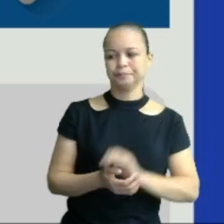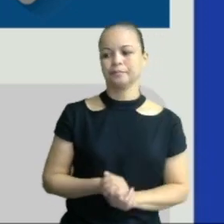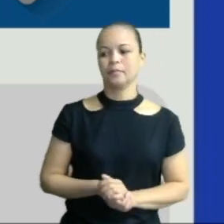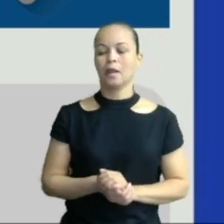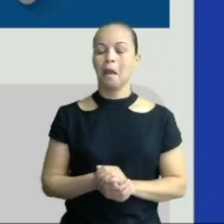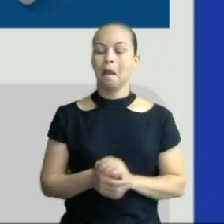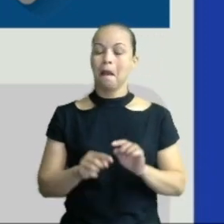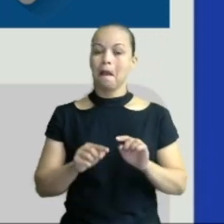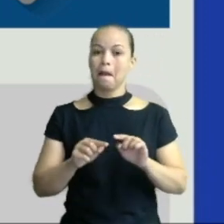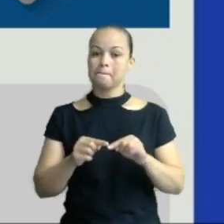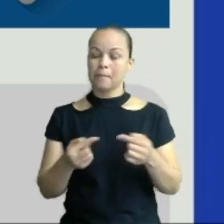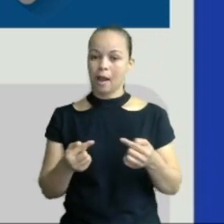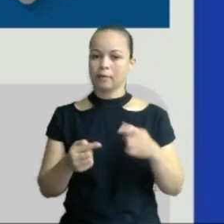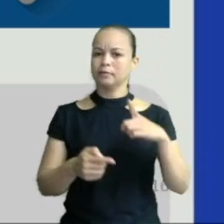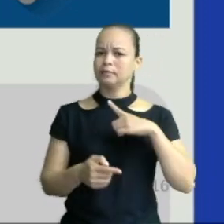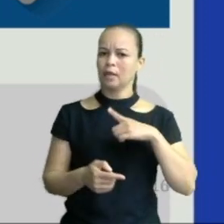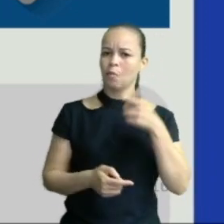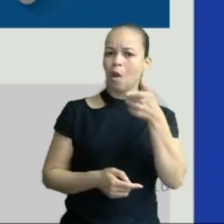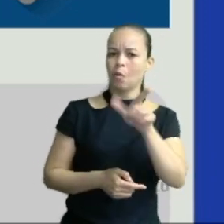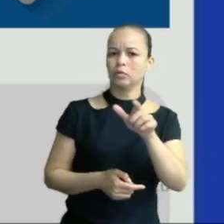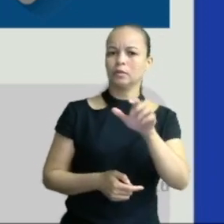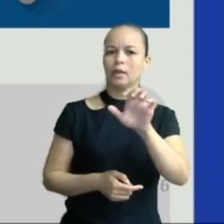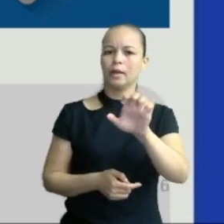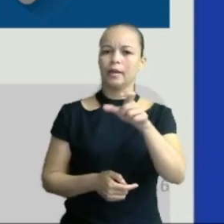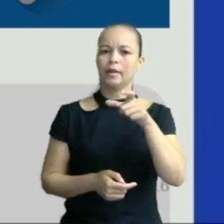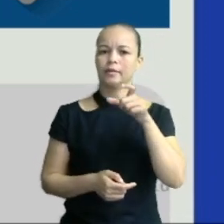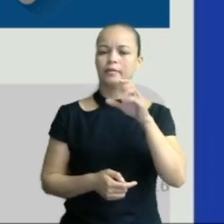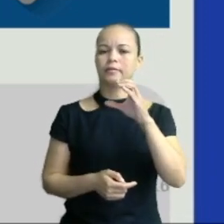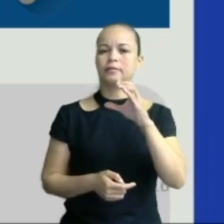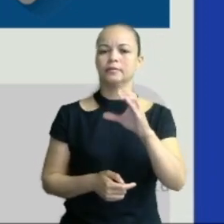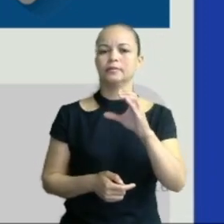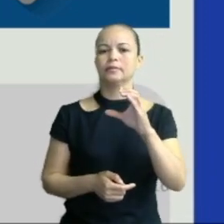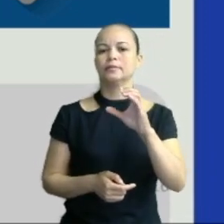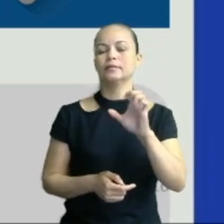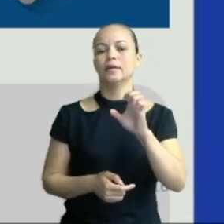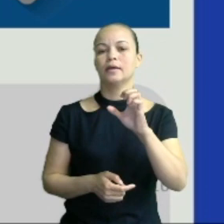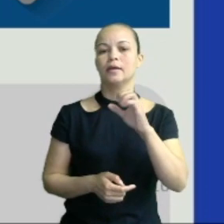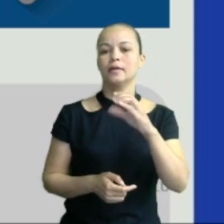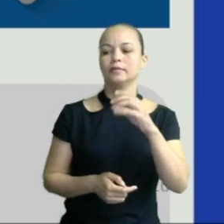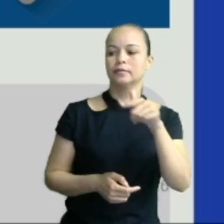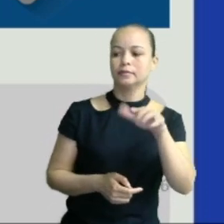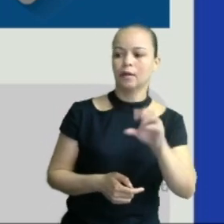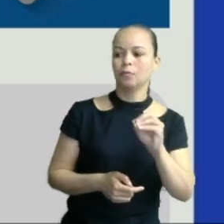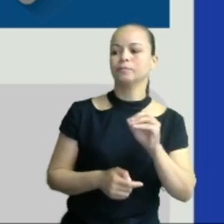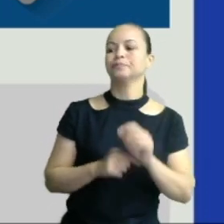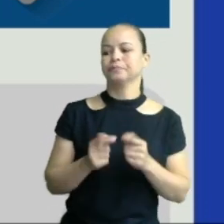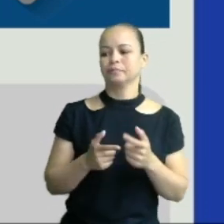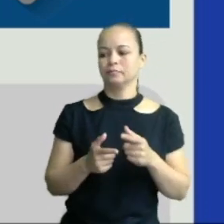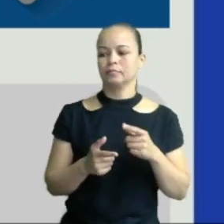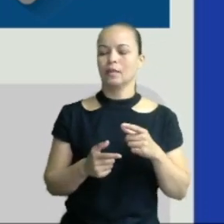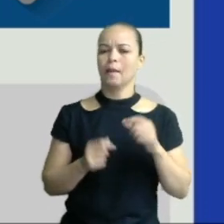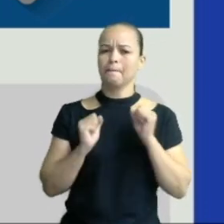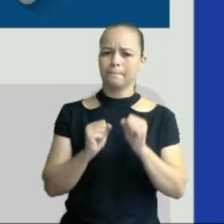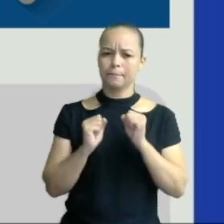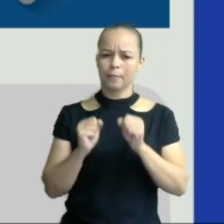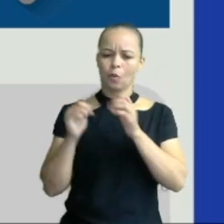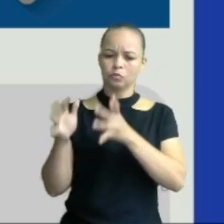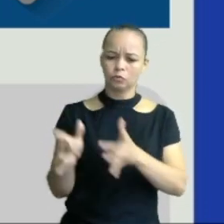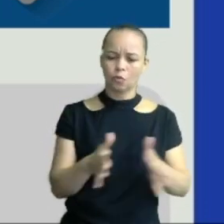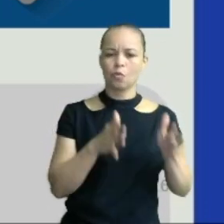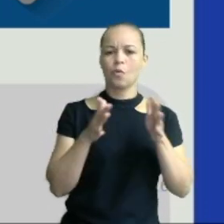Mas temos outra exceção. Pode ocorrer diante de palavra